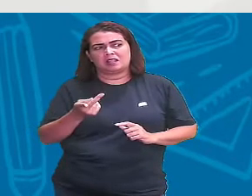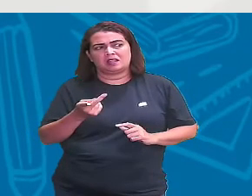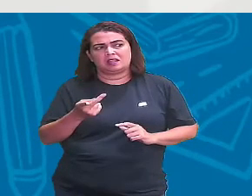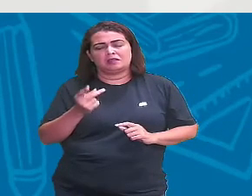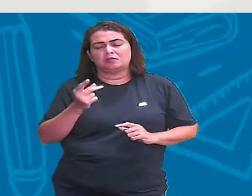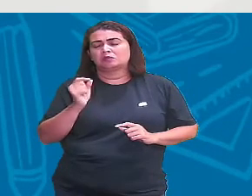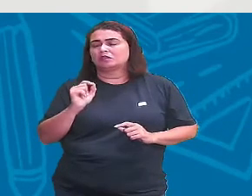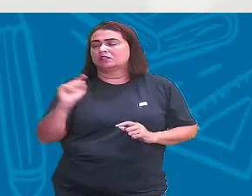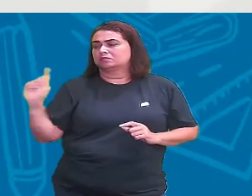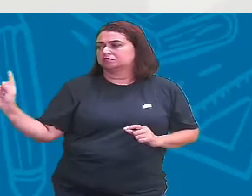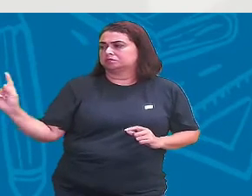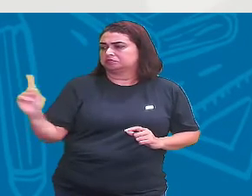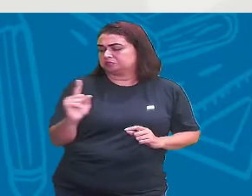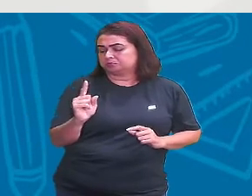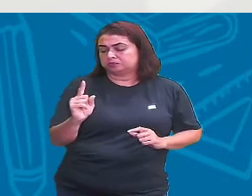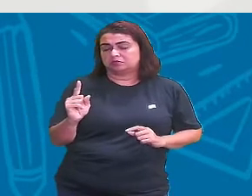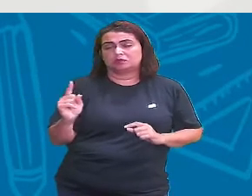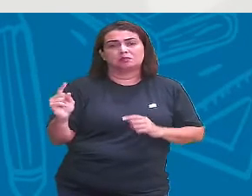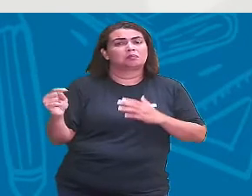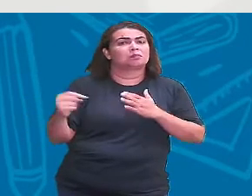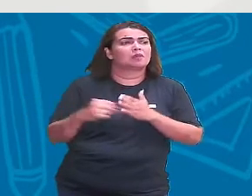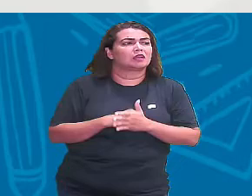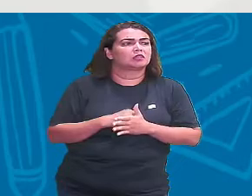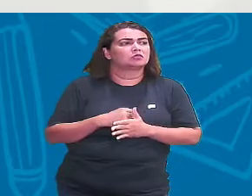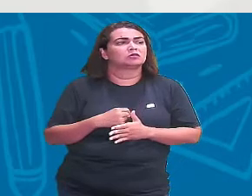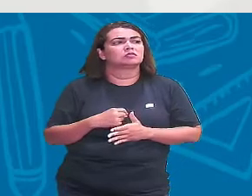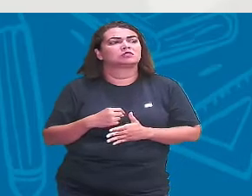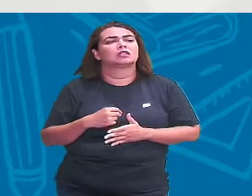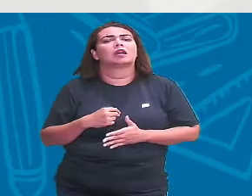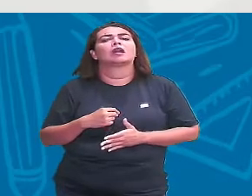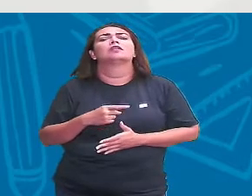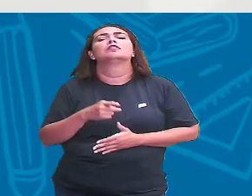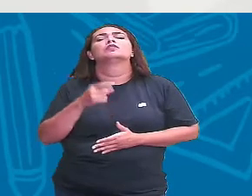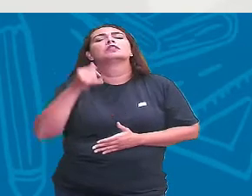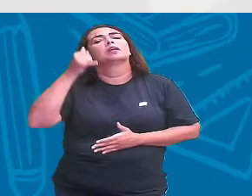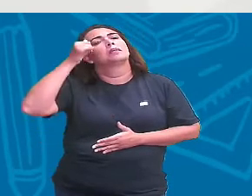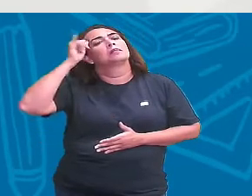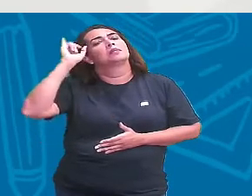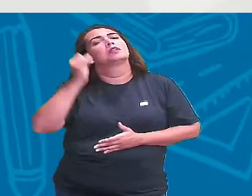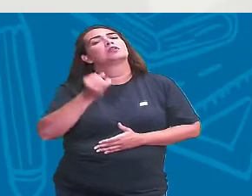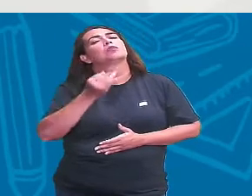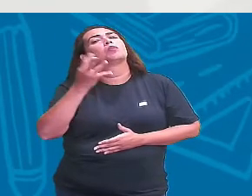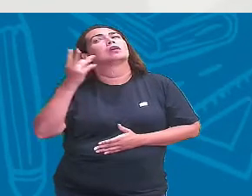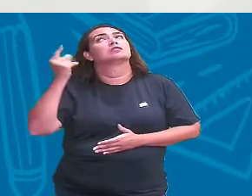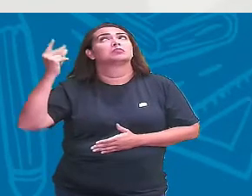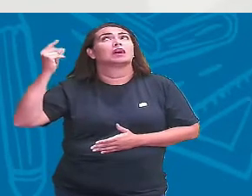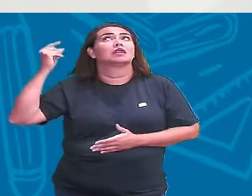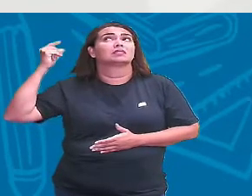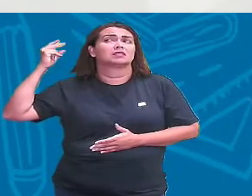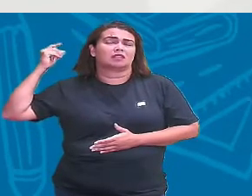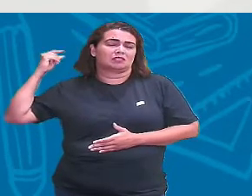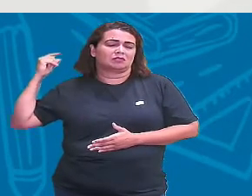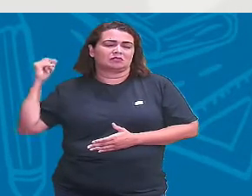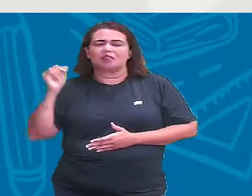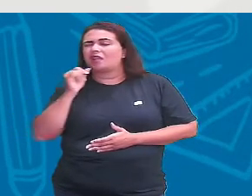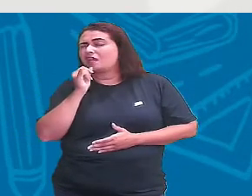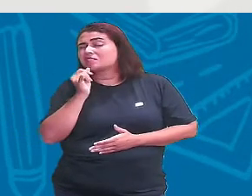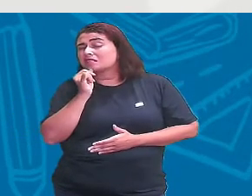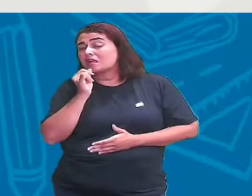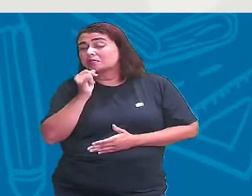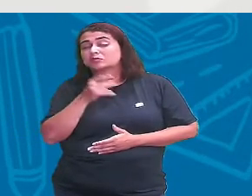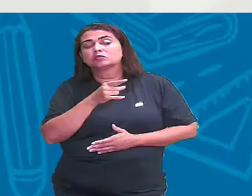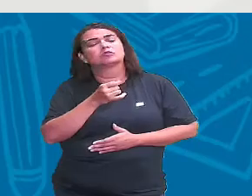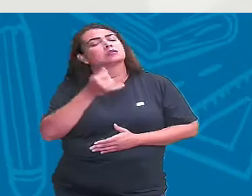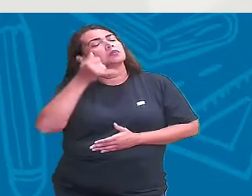alguém chegasse para mim e perguntasse assim, Mariana, quantos bois você tem? No passado, né? Mariana, quantos bois